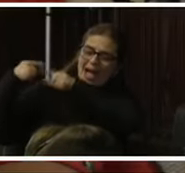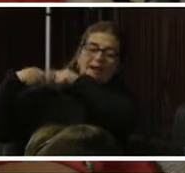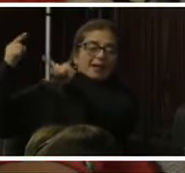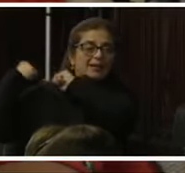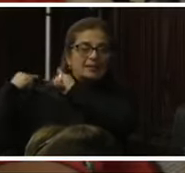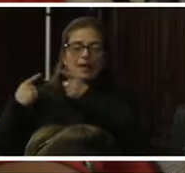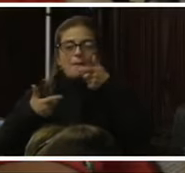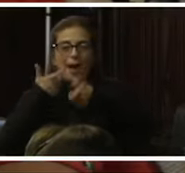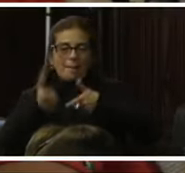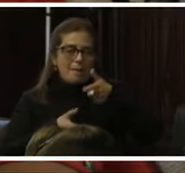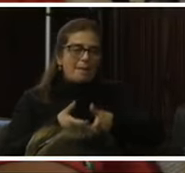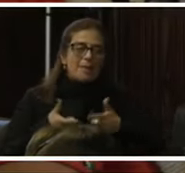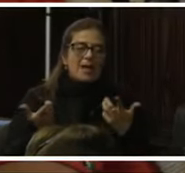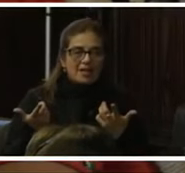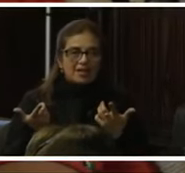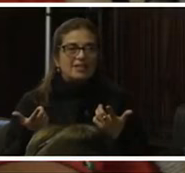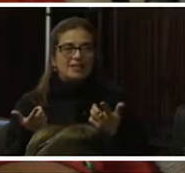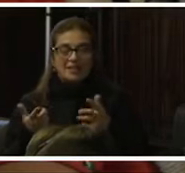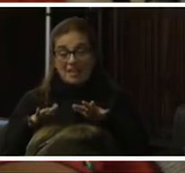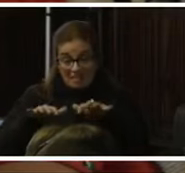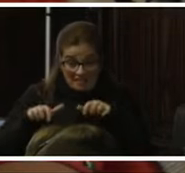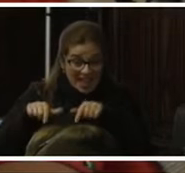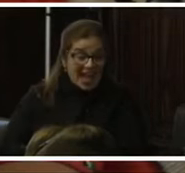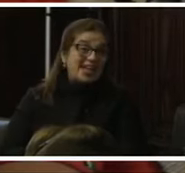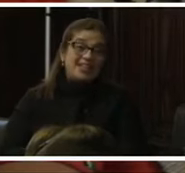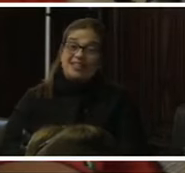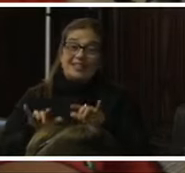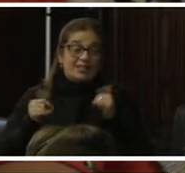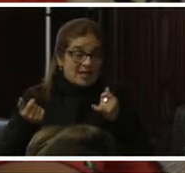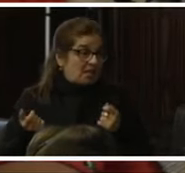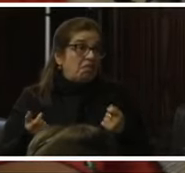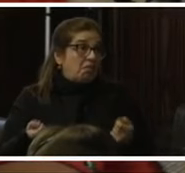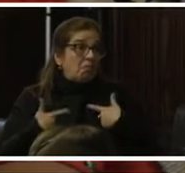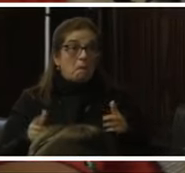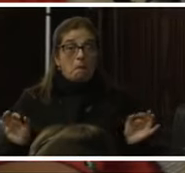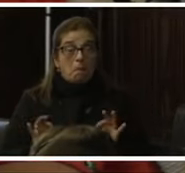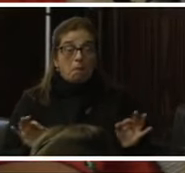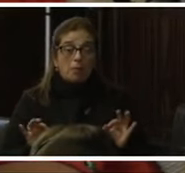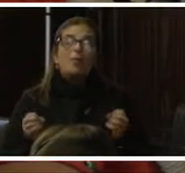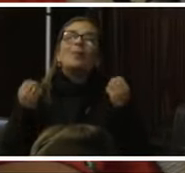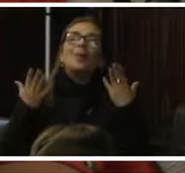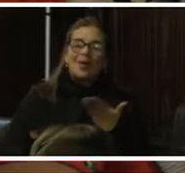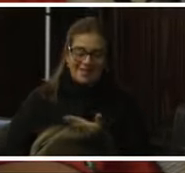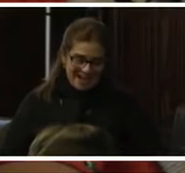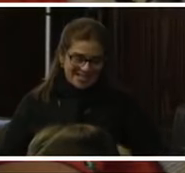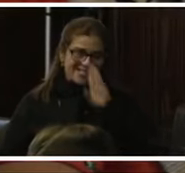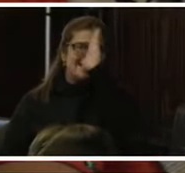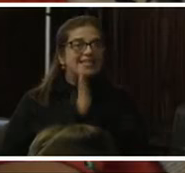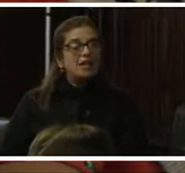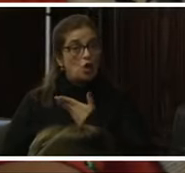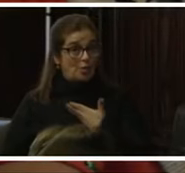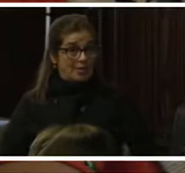matado viveu a lei não estamos voltando porque o governo brasileiro